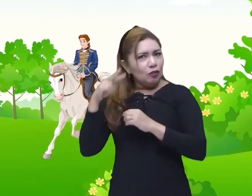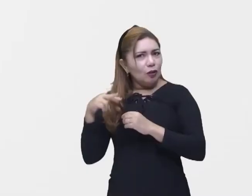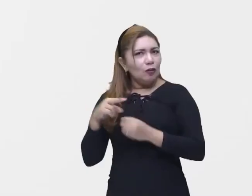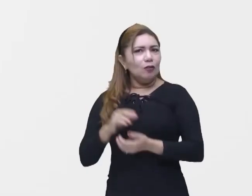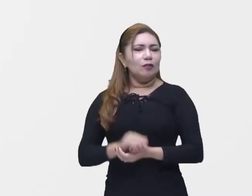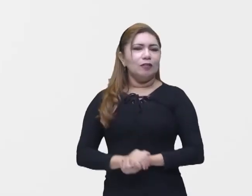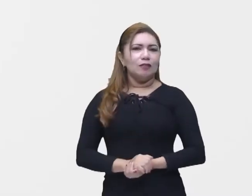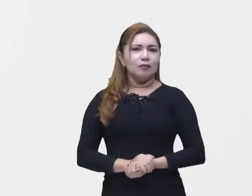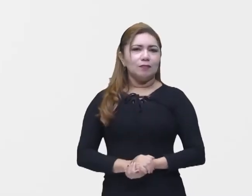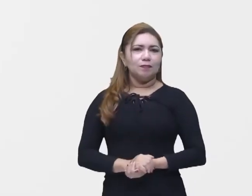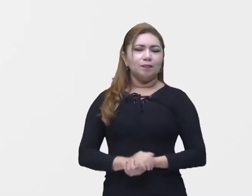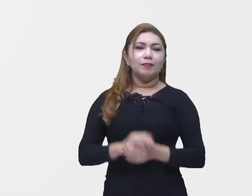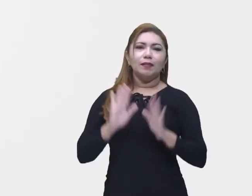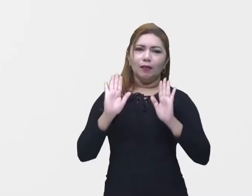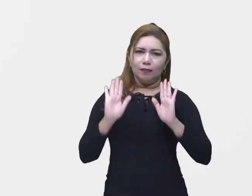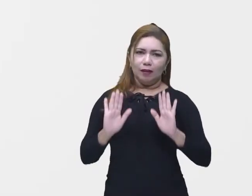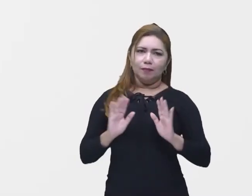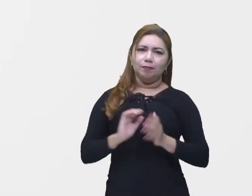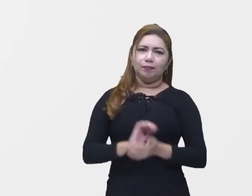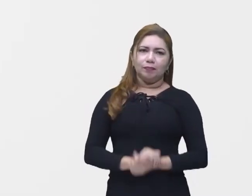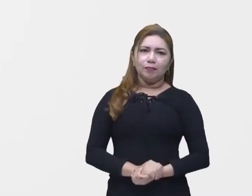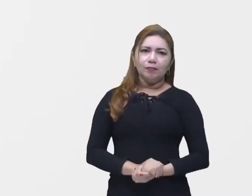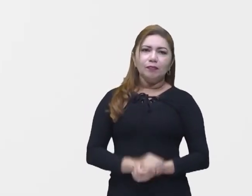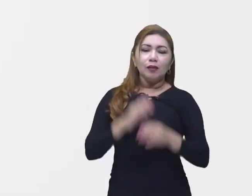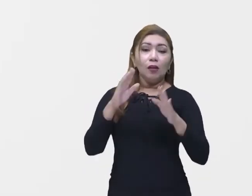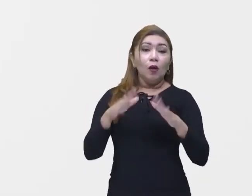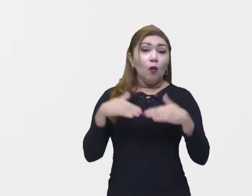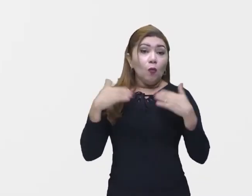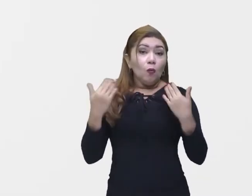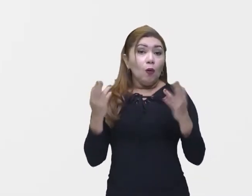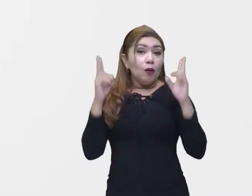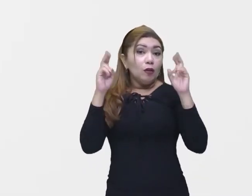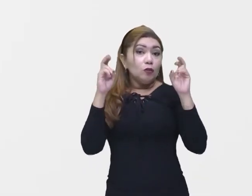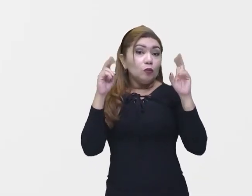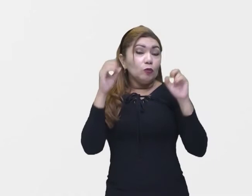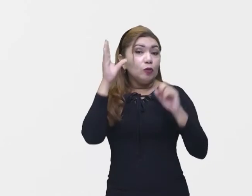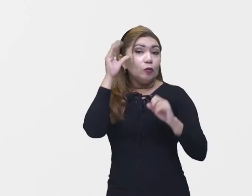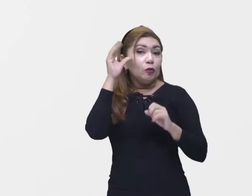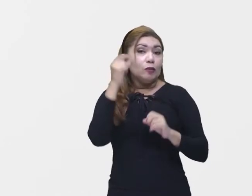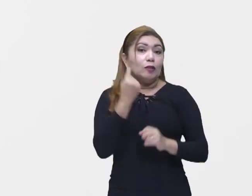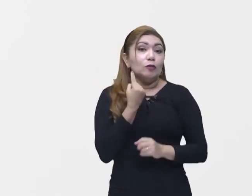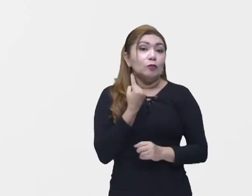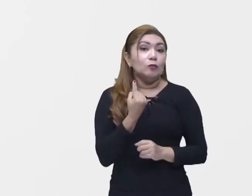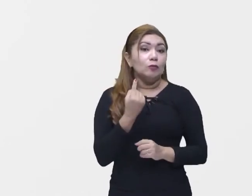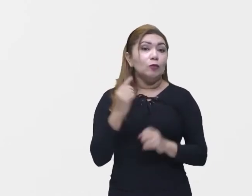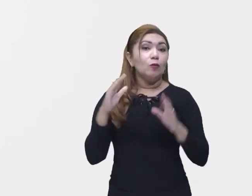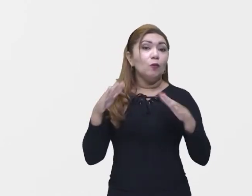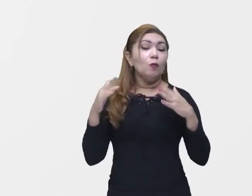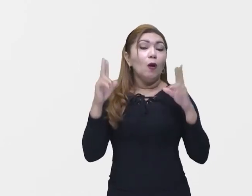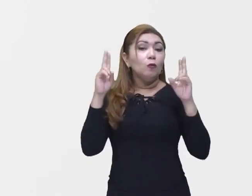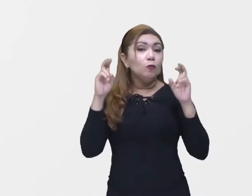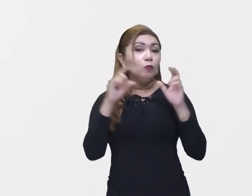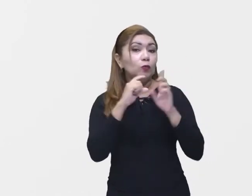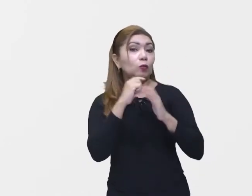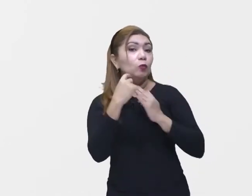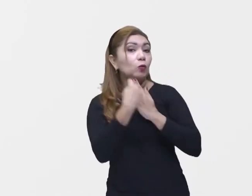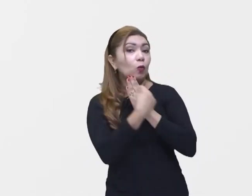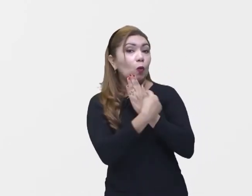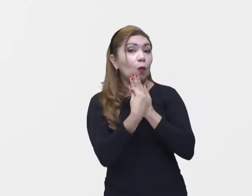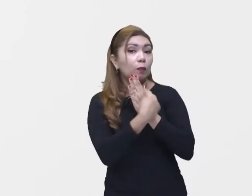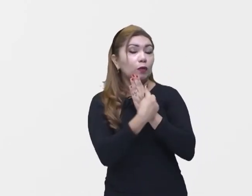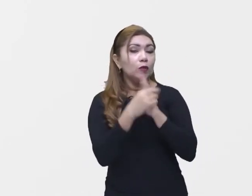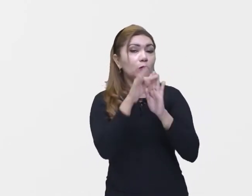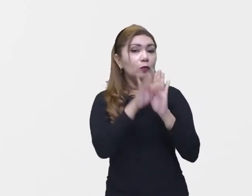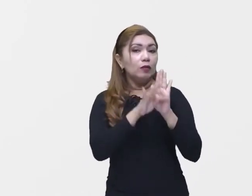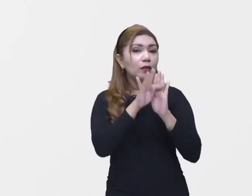Qual o assunto da curiosidade 1? Que título você daria a esse texto que nós lemos da